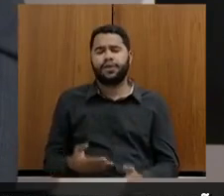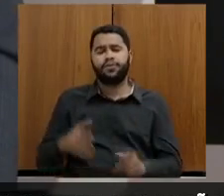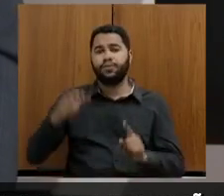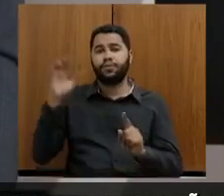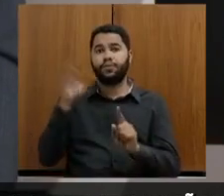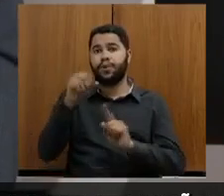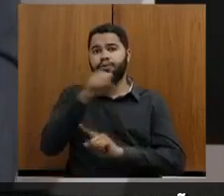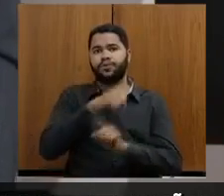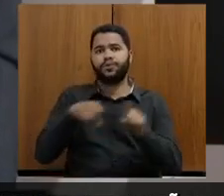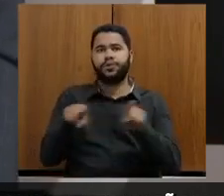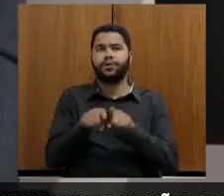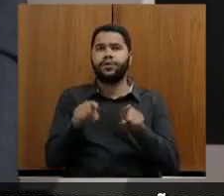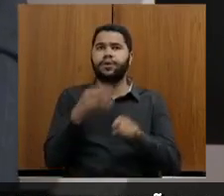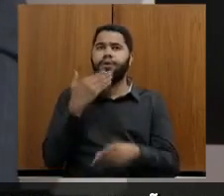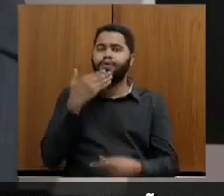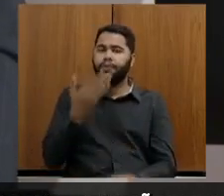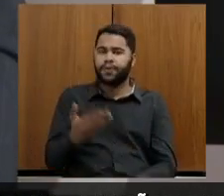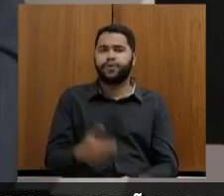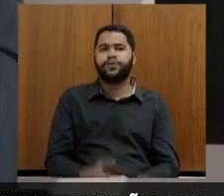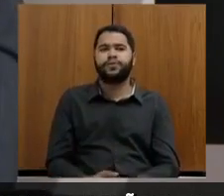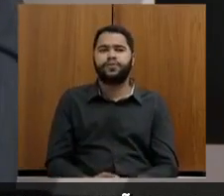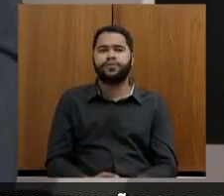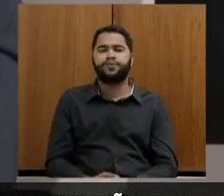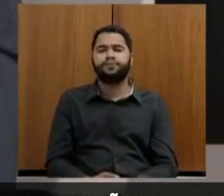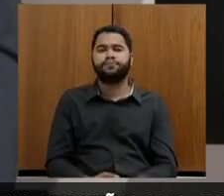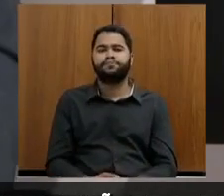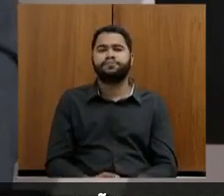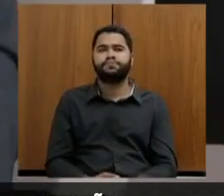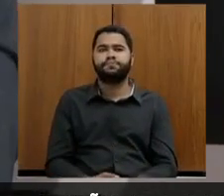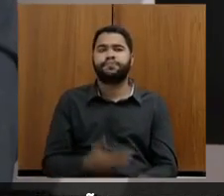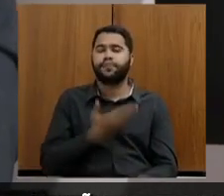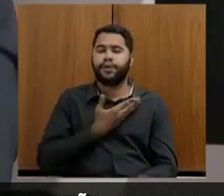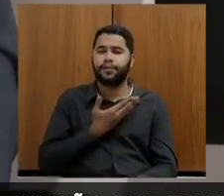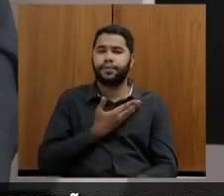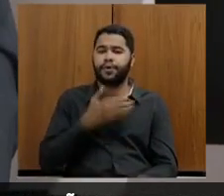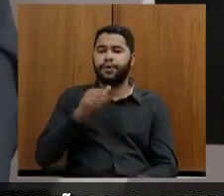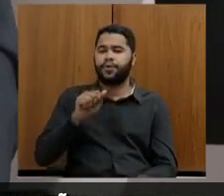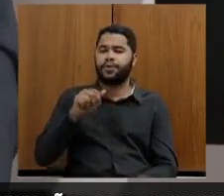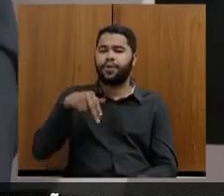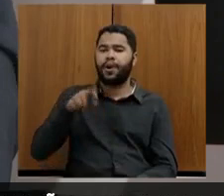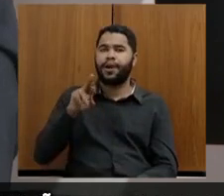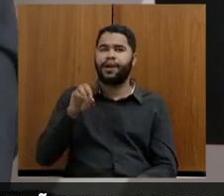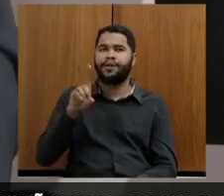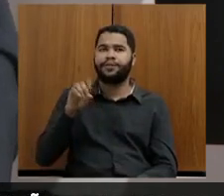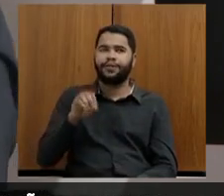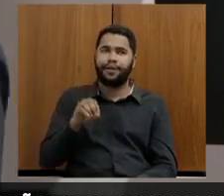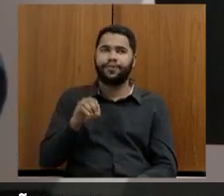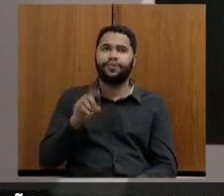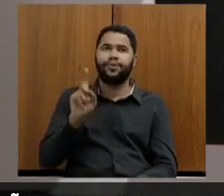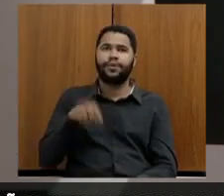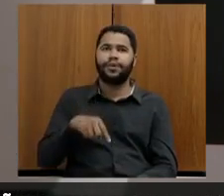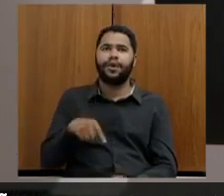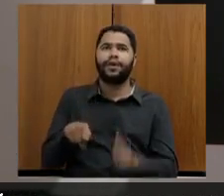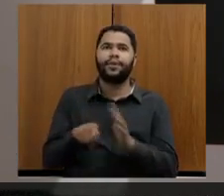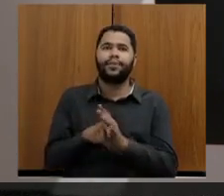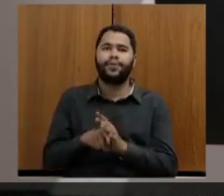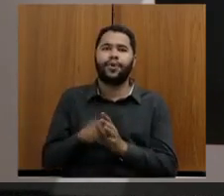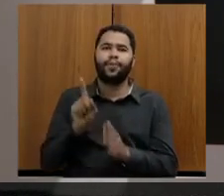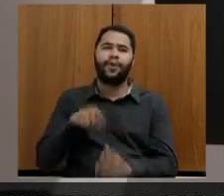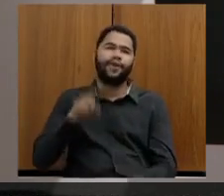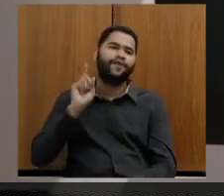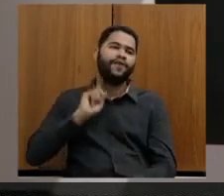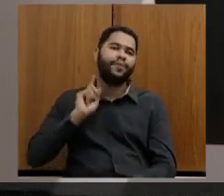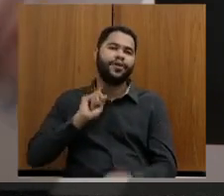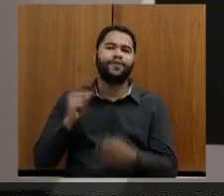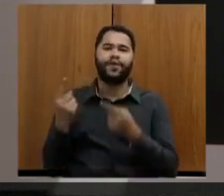social muito grande mas eu peço encarecidamente aqui amigo ar não o flamenguista é que hoje vai torcer contra